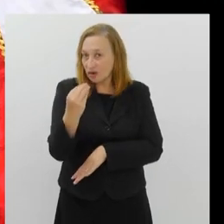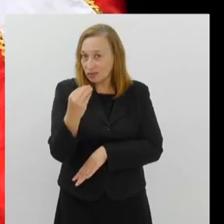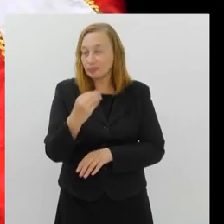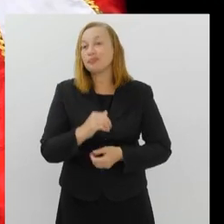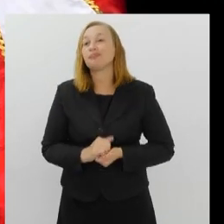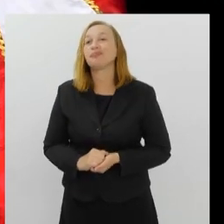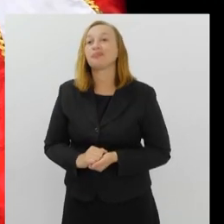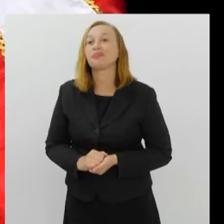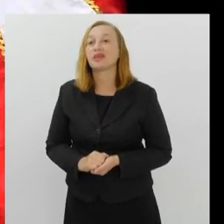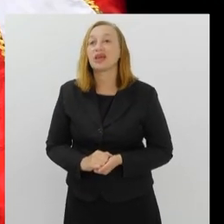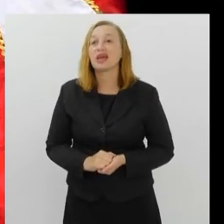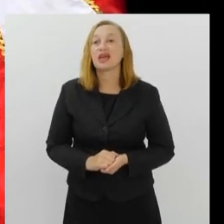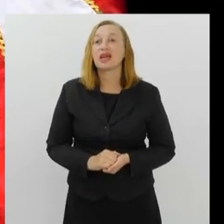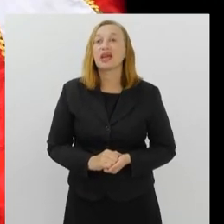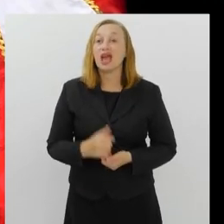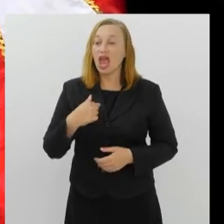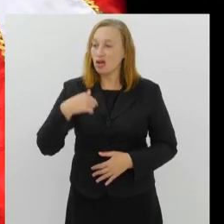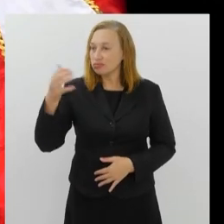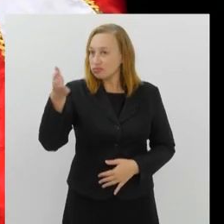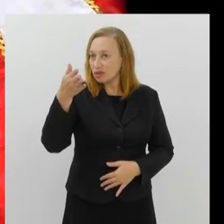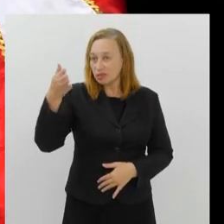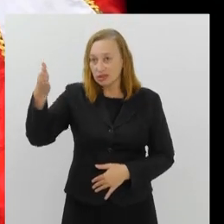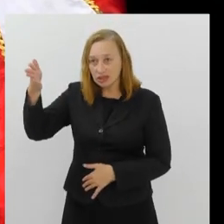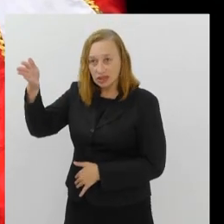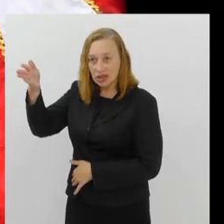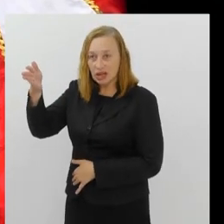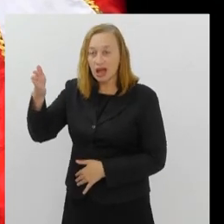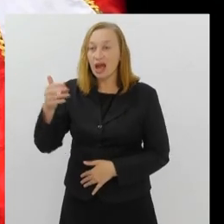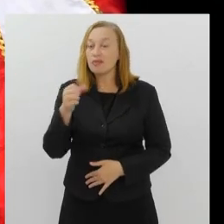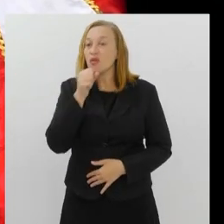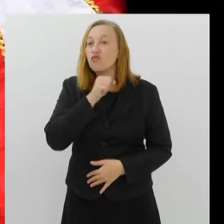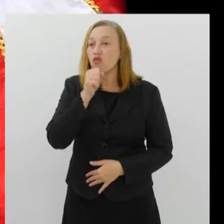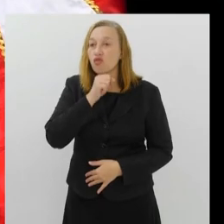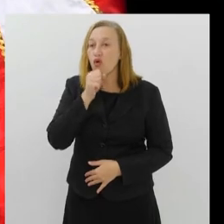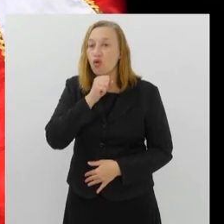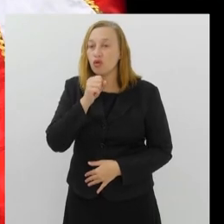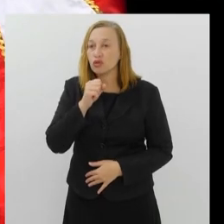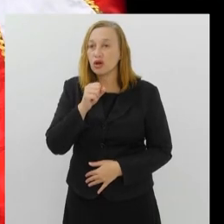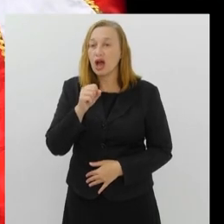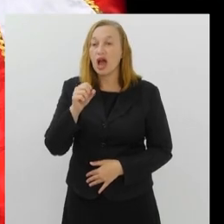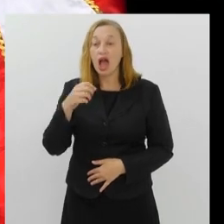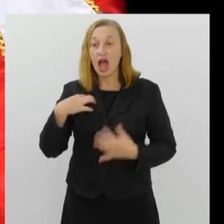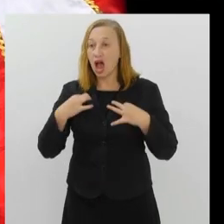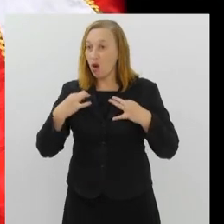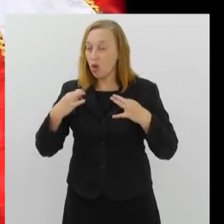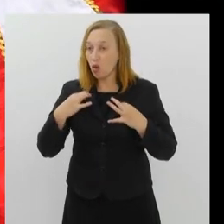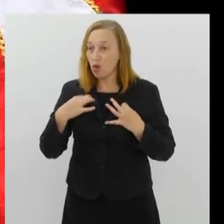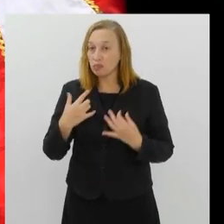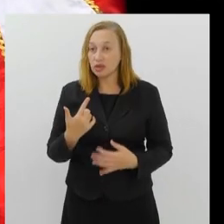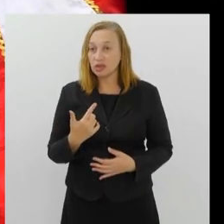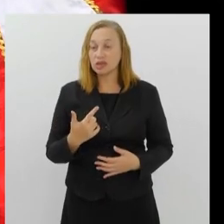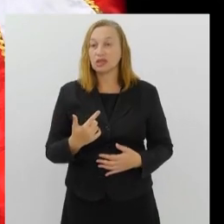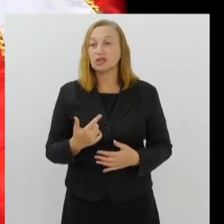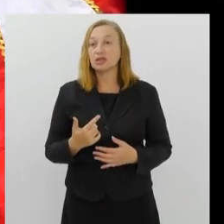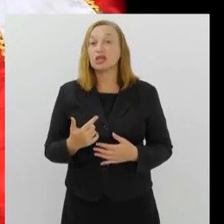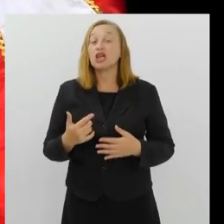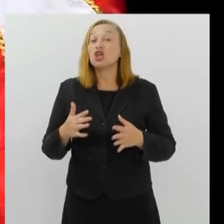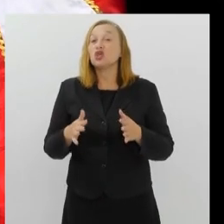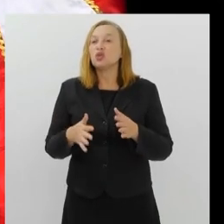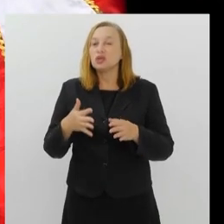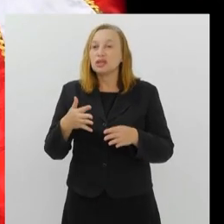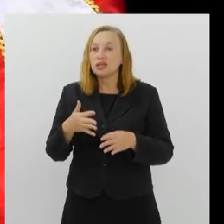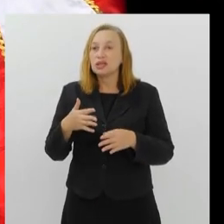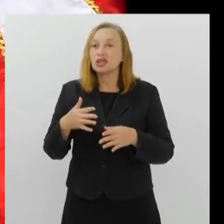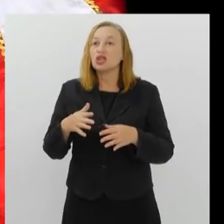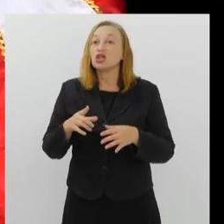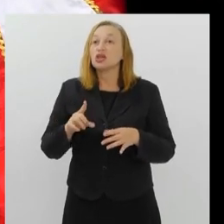na concentração. Eu fui com a minha bandeira, minha avó levou uma parte da fantasia e meu avô a outra. No meio do caminho ali na correria, minha avó se